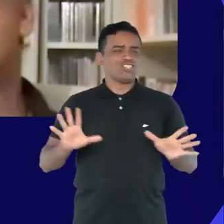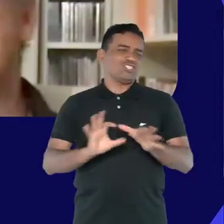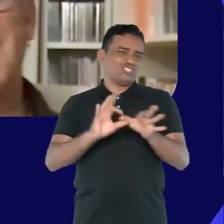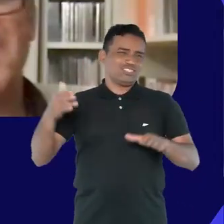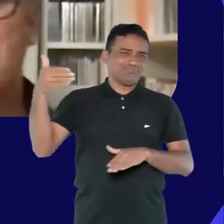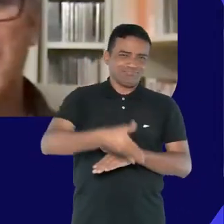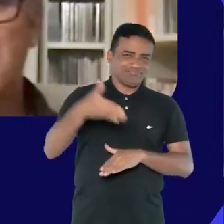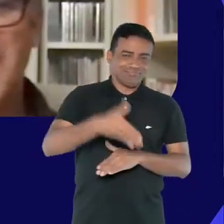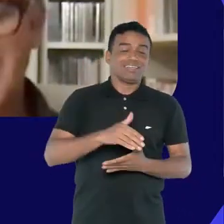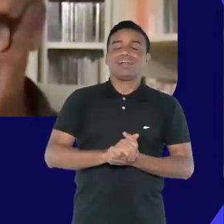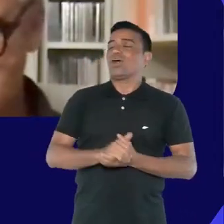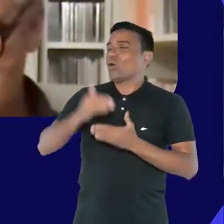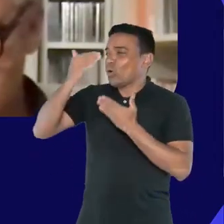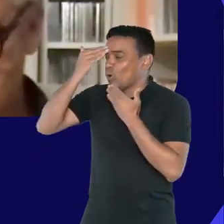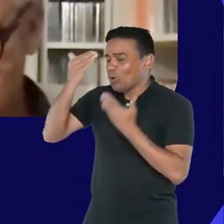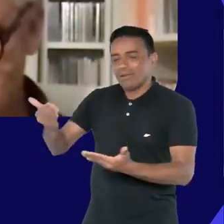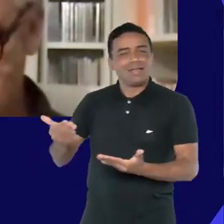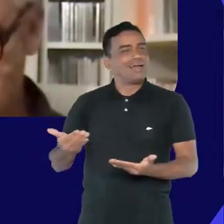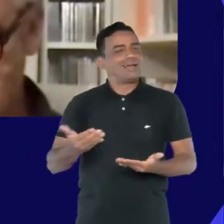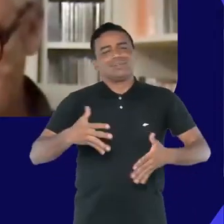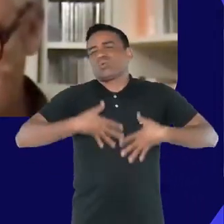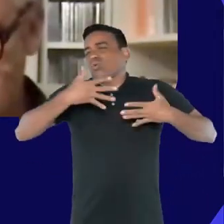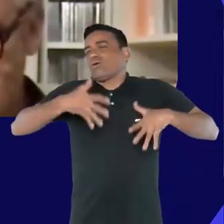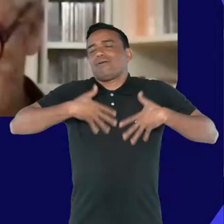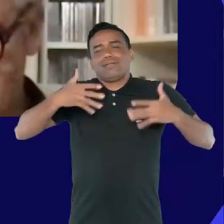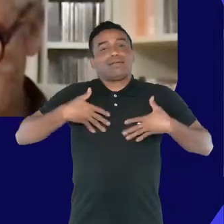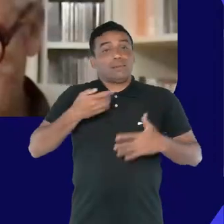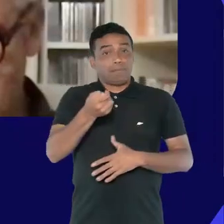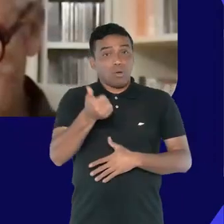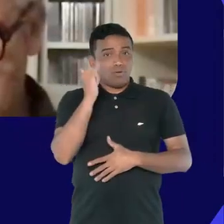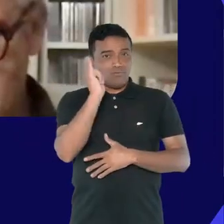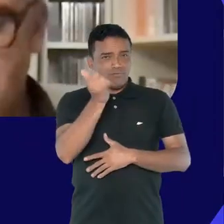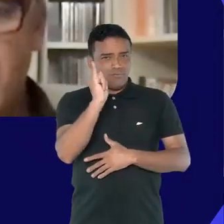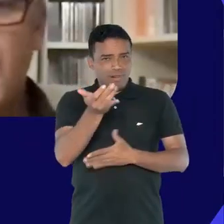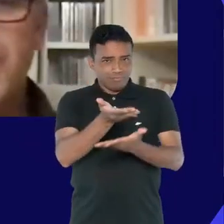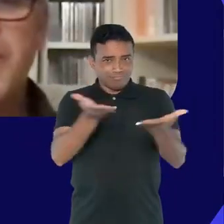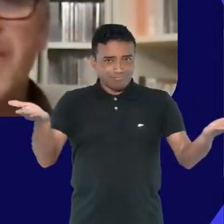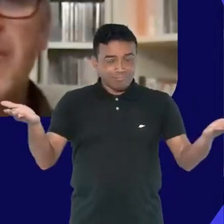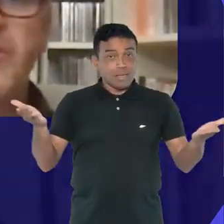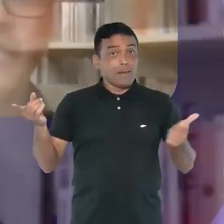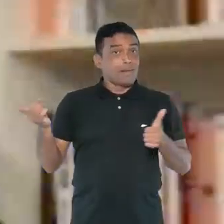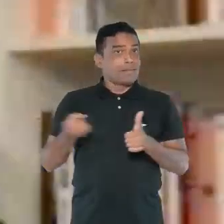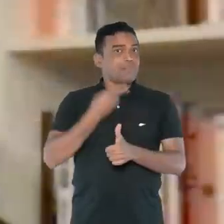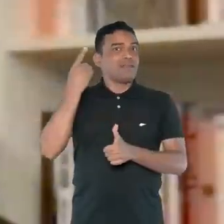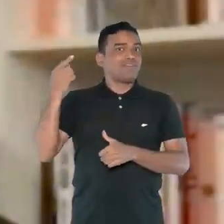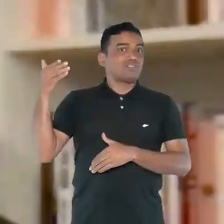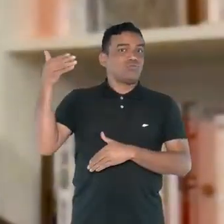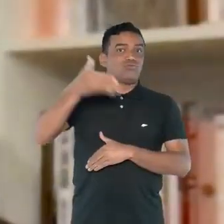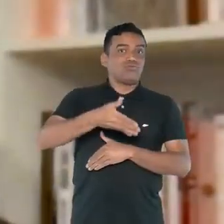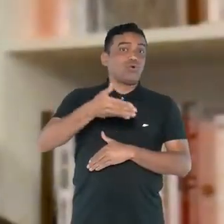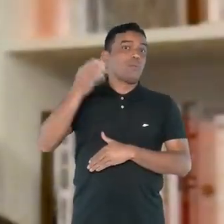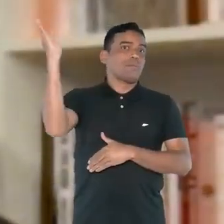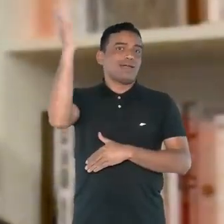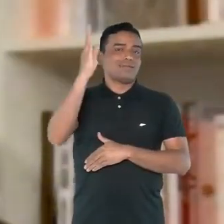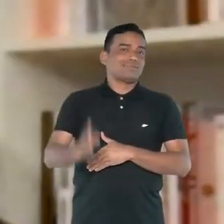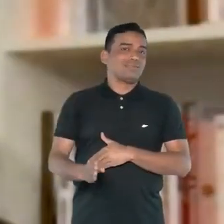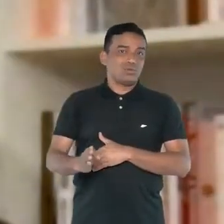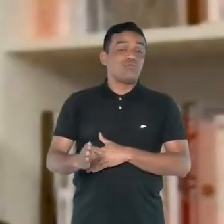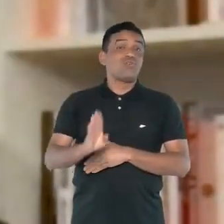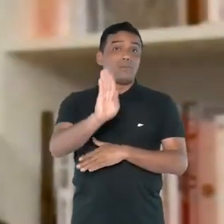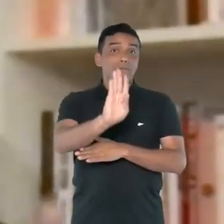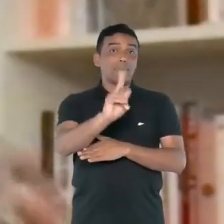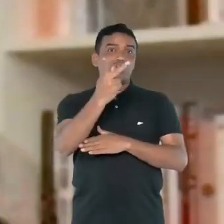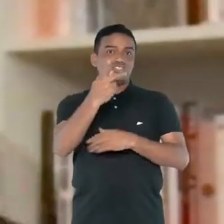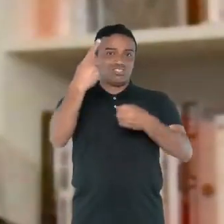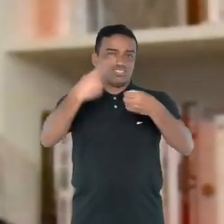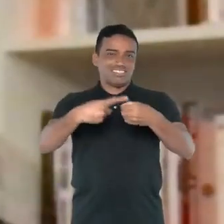sua. Muito obrigado, Jefferson. Para mim é uma alegria. Há pouco, como eu estava a contar, a primeira vez que eu fui ao